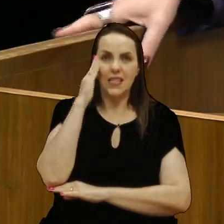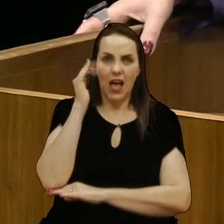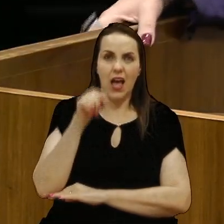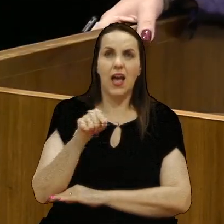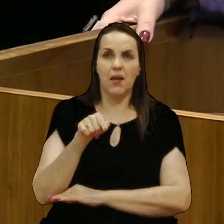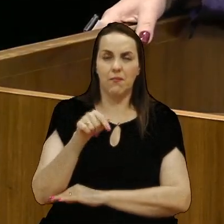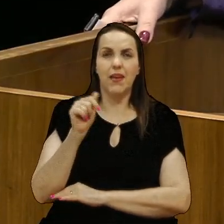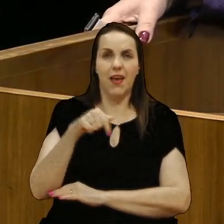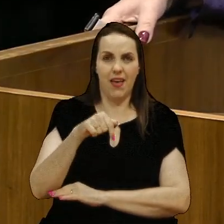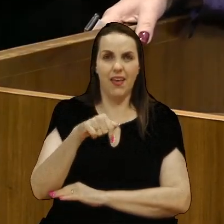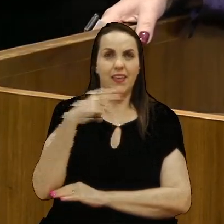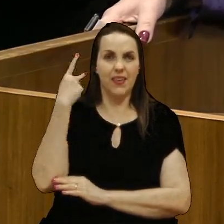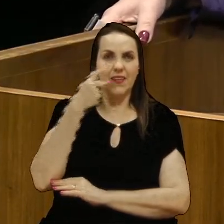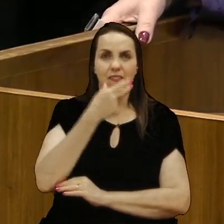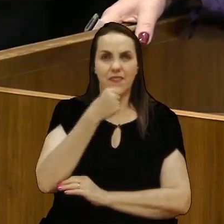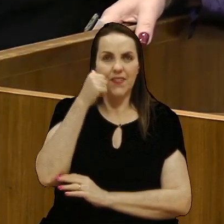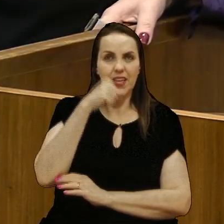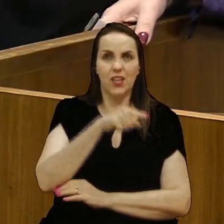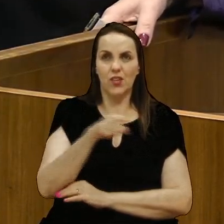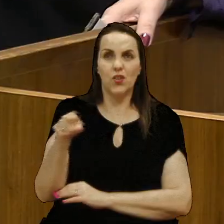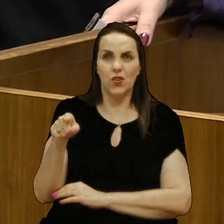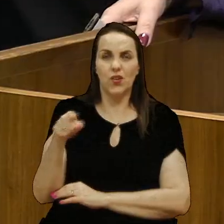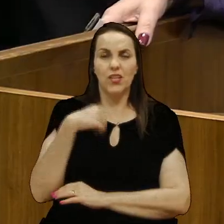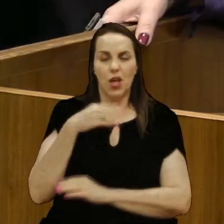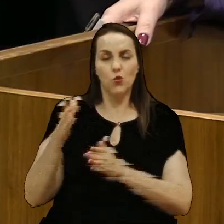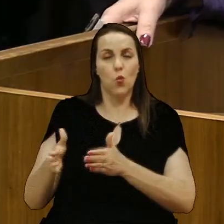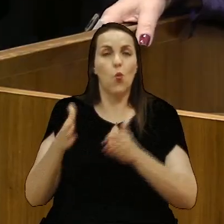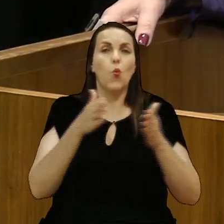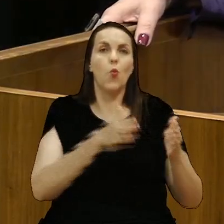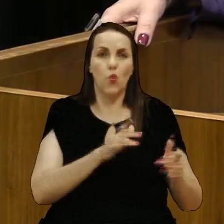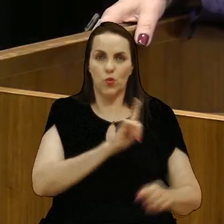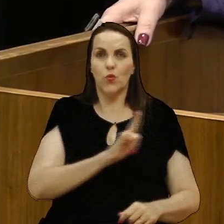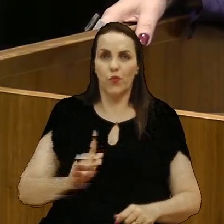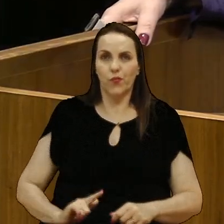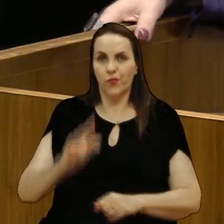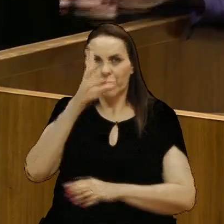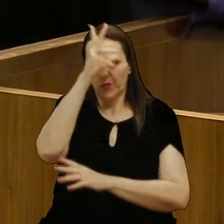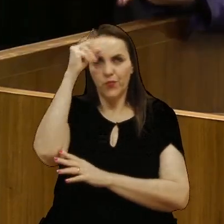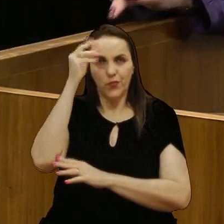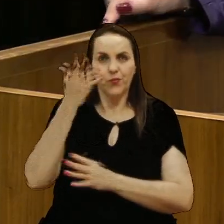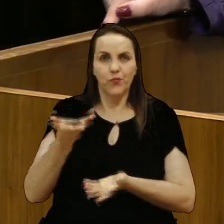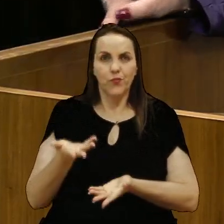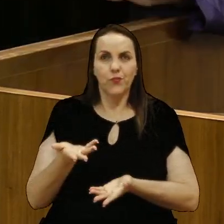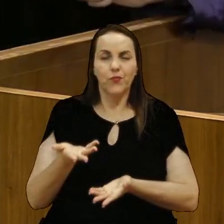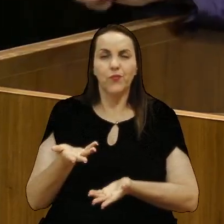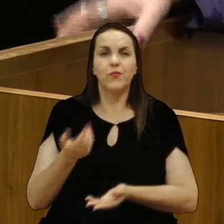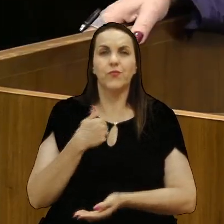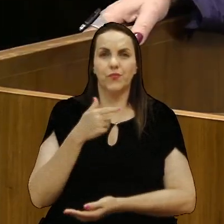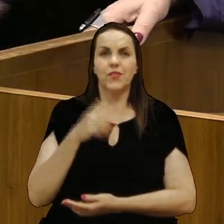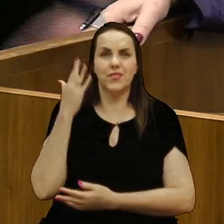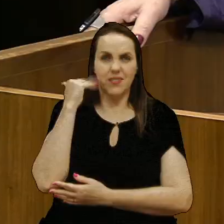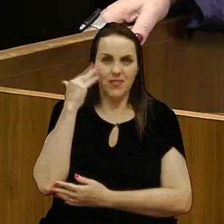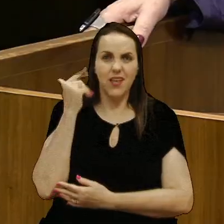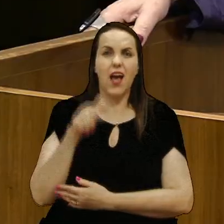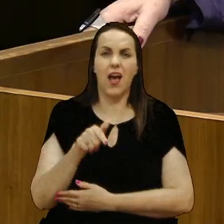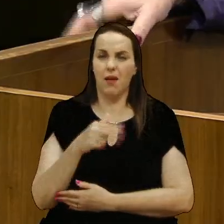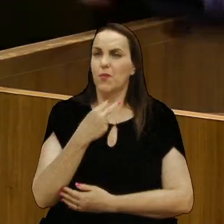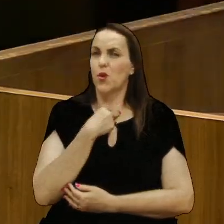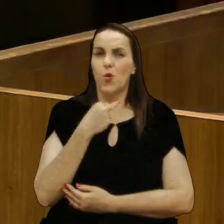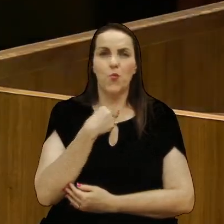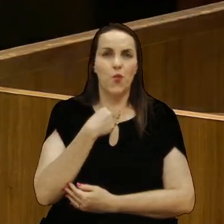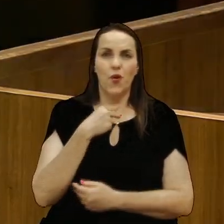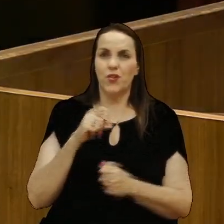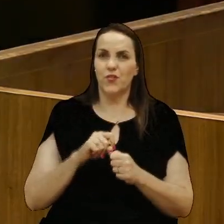aqui, vereadores e vereadoras, eu sou oposição ao governo municipal, e a gente sabe que a gente não pode